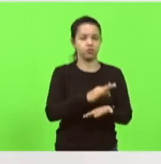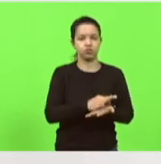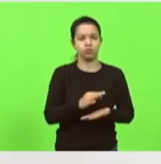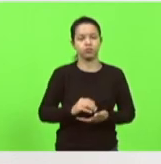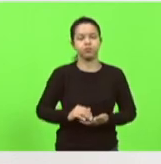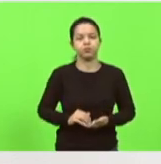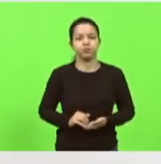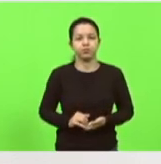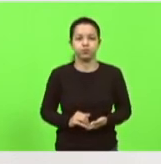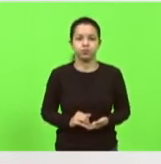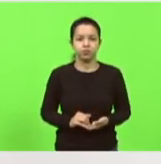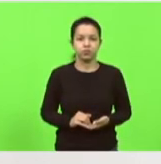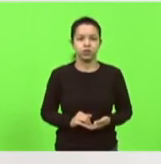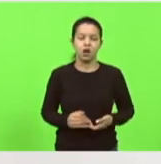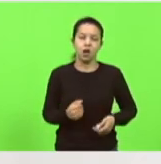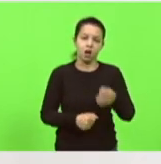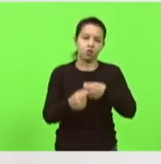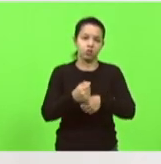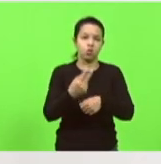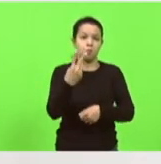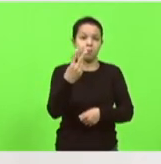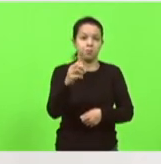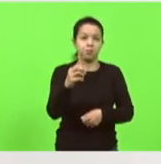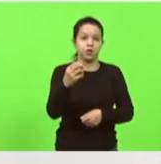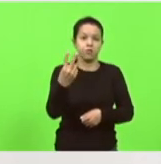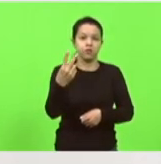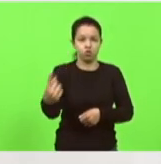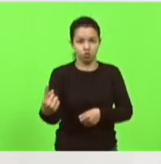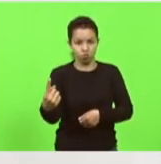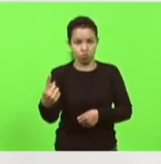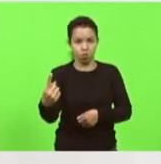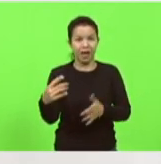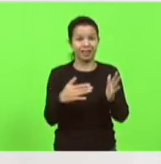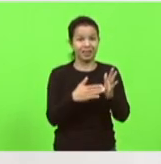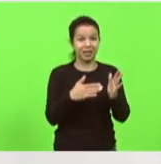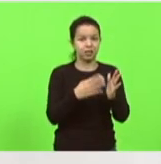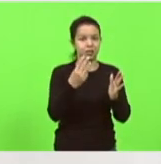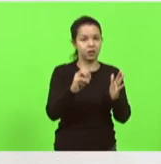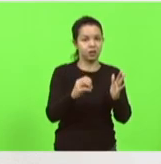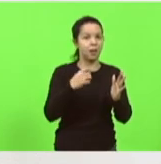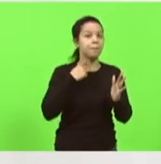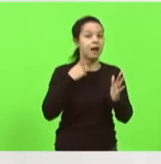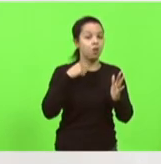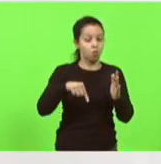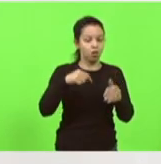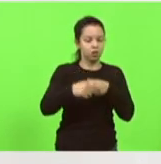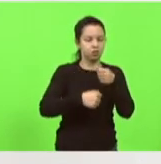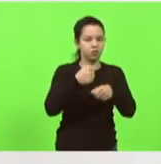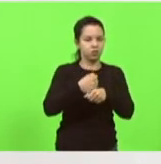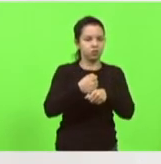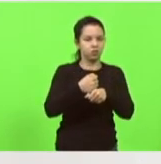E em 2021, até o dia 30 de maio desse ano, o valor de